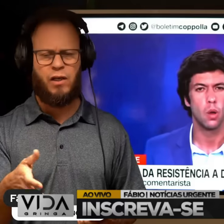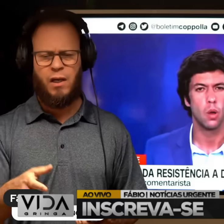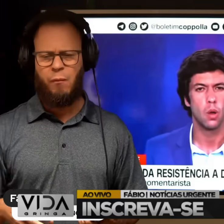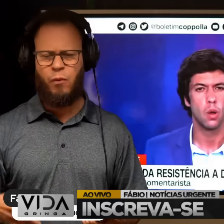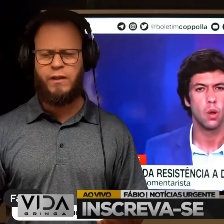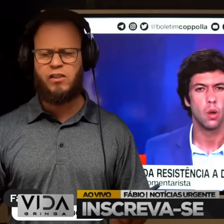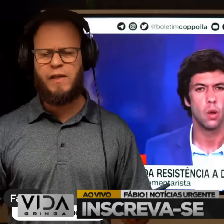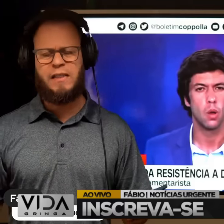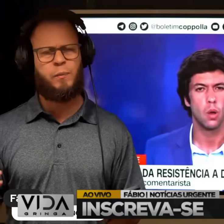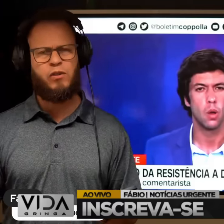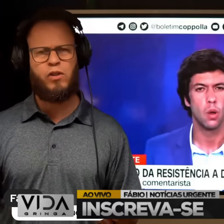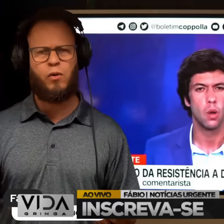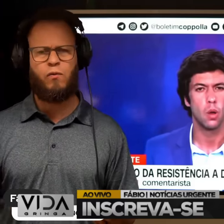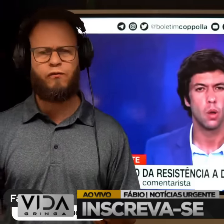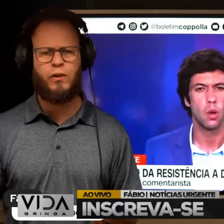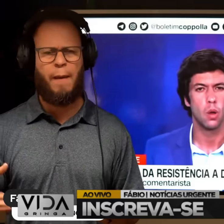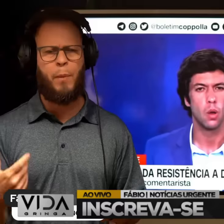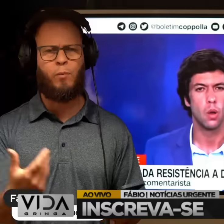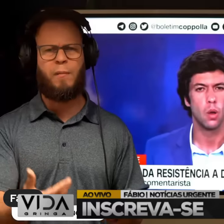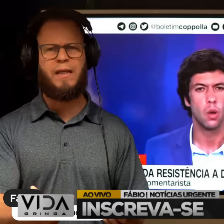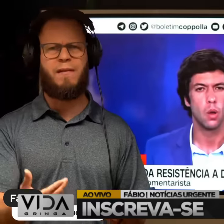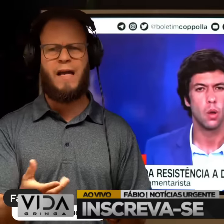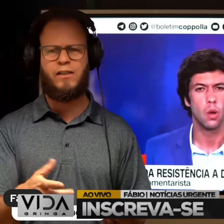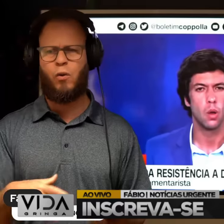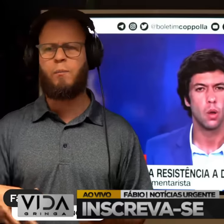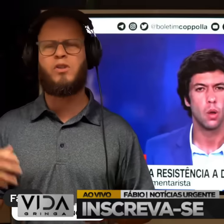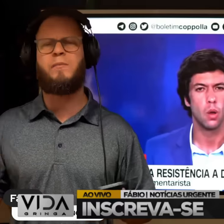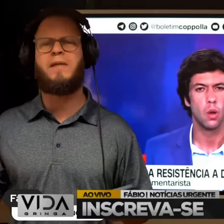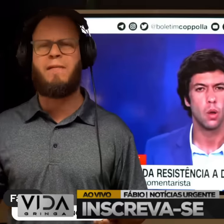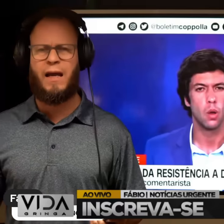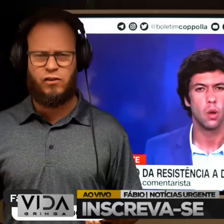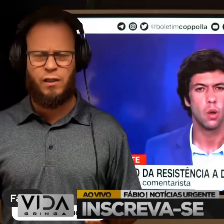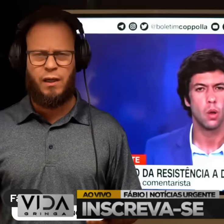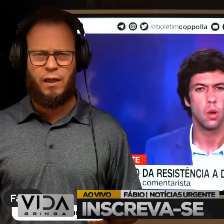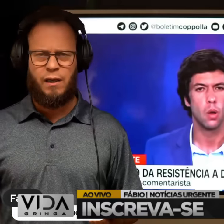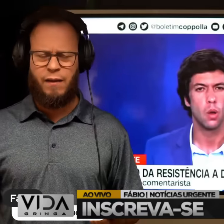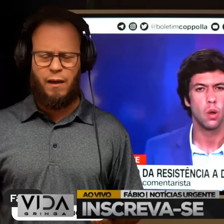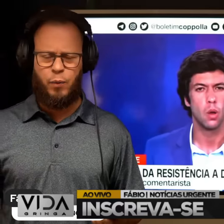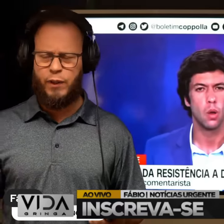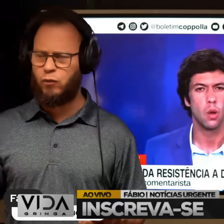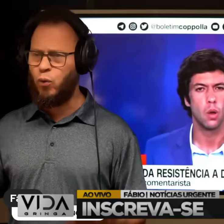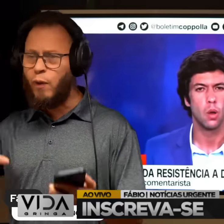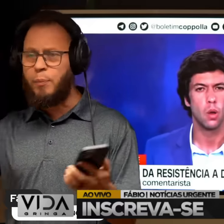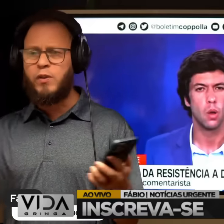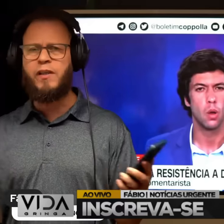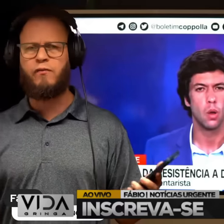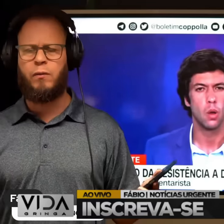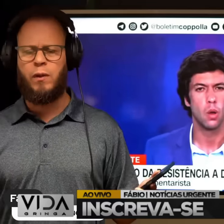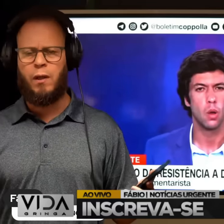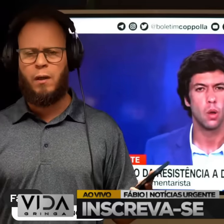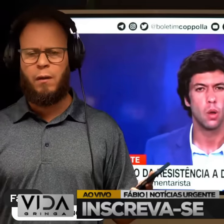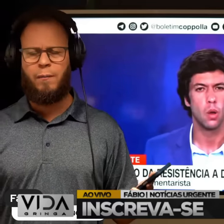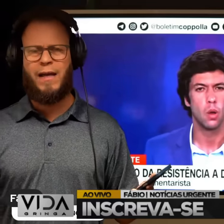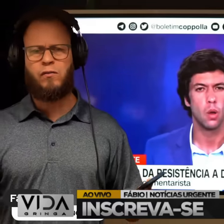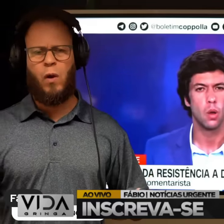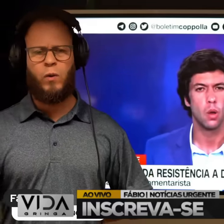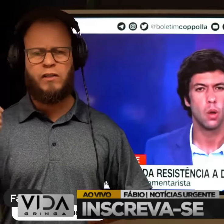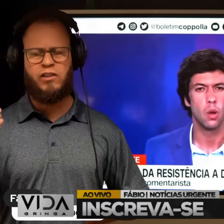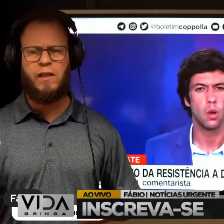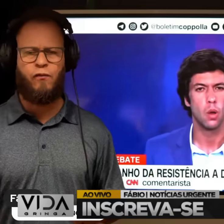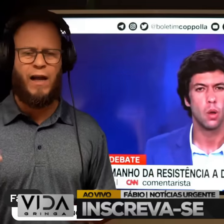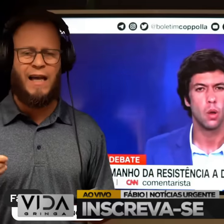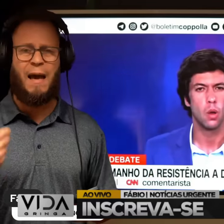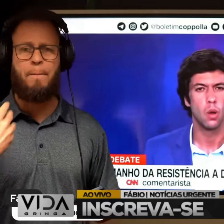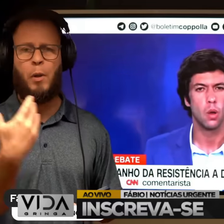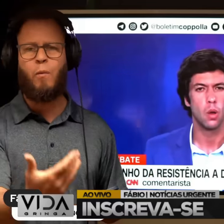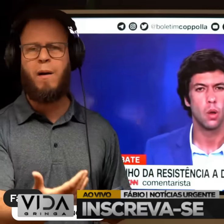probabilidade. Muitas vezes as pessoas confundem probabilidade com possibilidade, né? Porque tudo é possível. Mas o que a gente